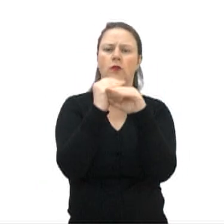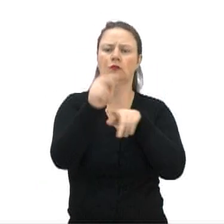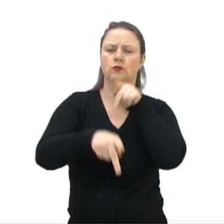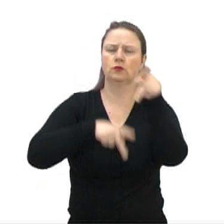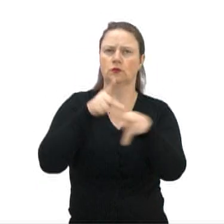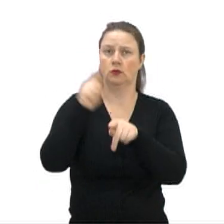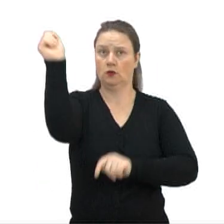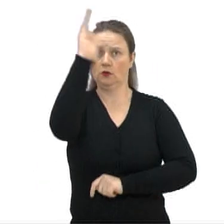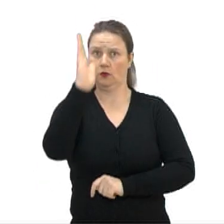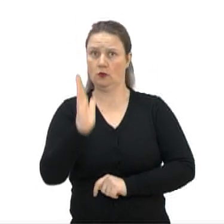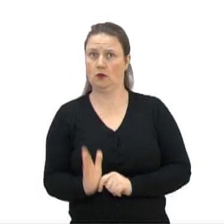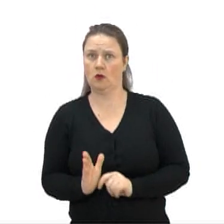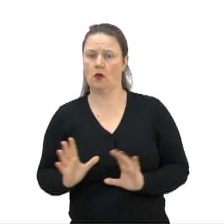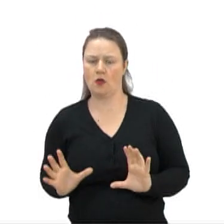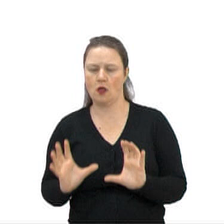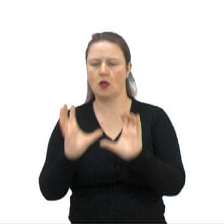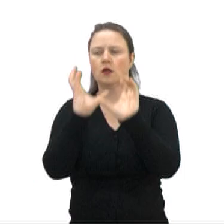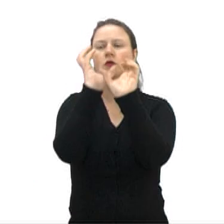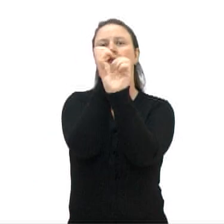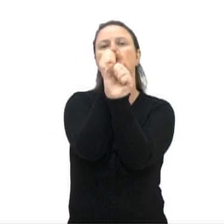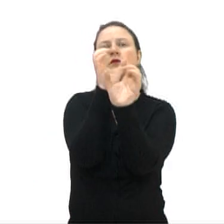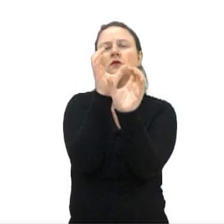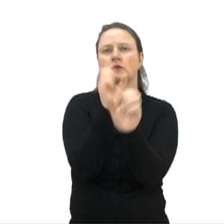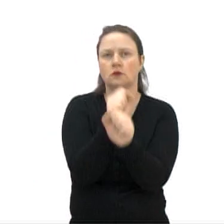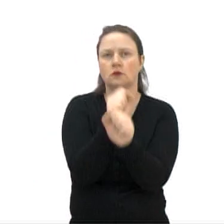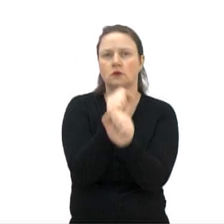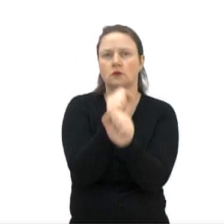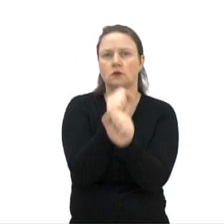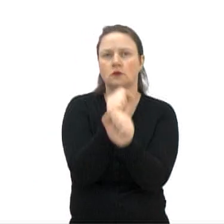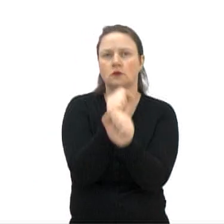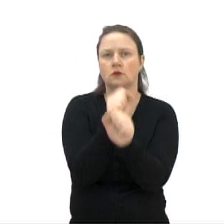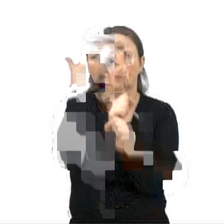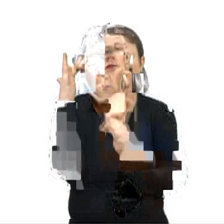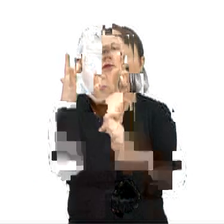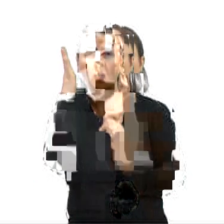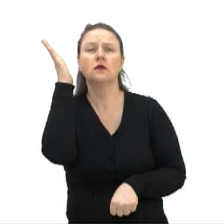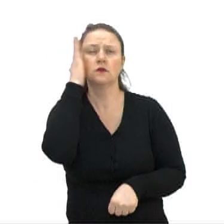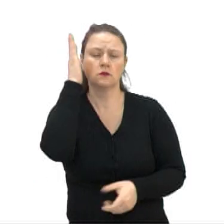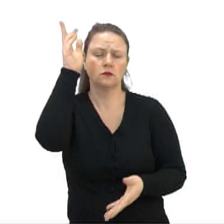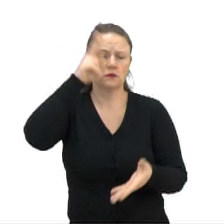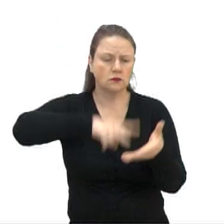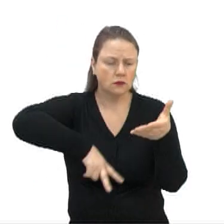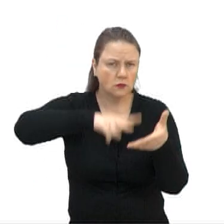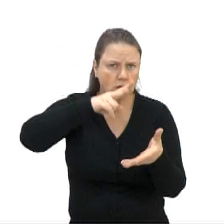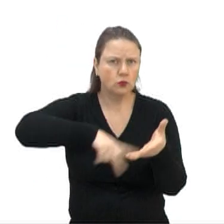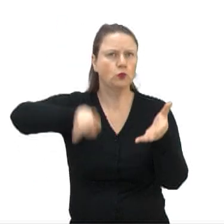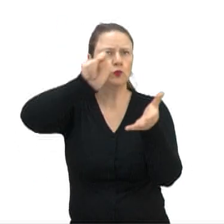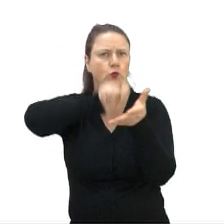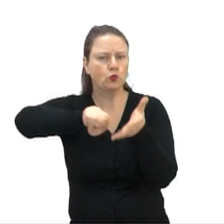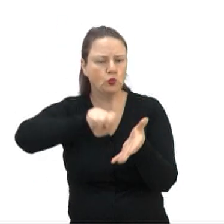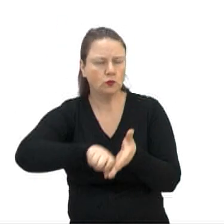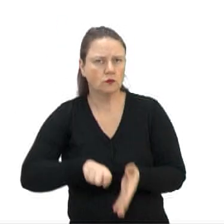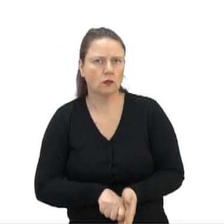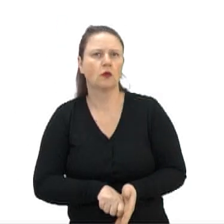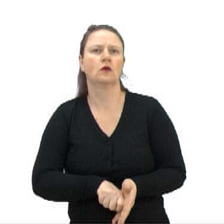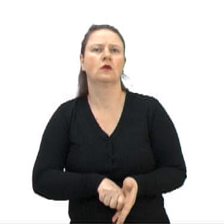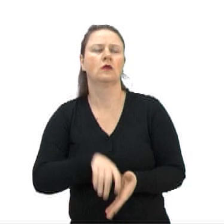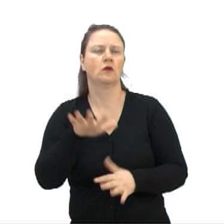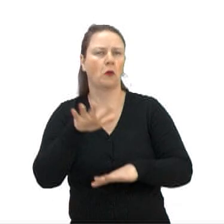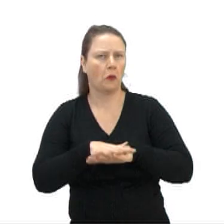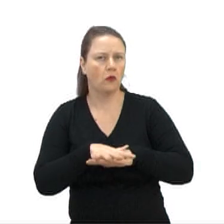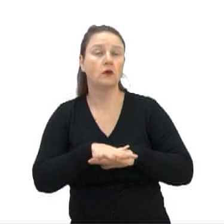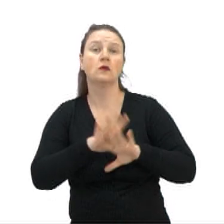caráter mais quantitativo, mais pessoas alfabetizadas, e qualitativo, do ponto de vista